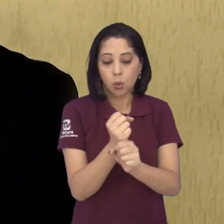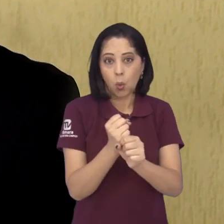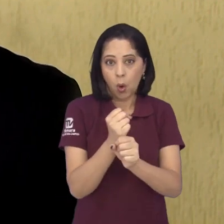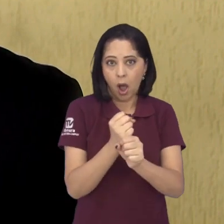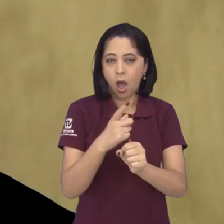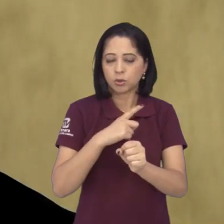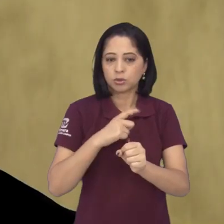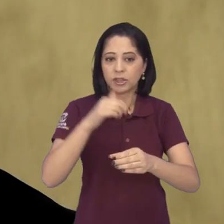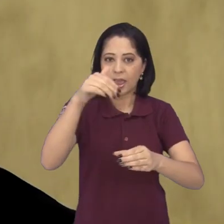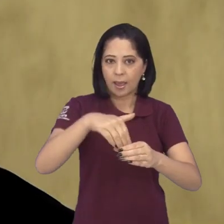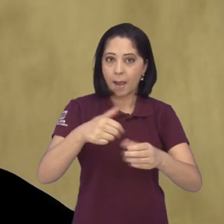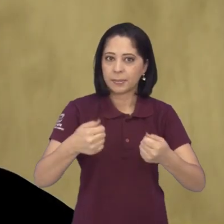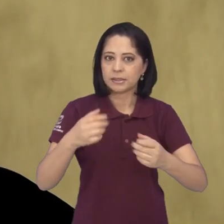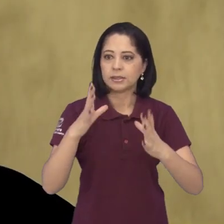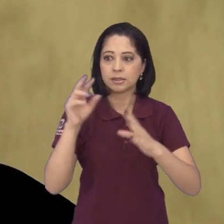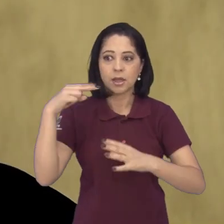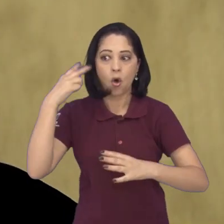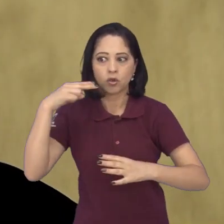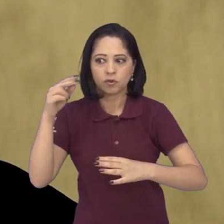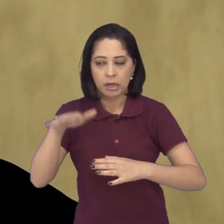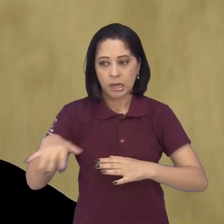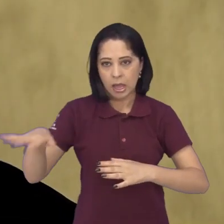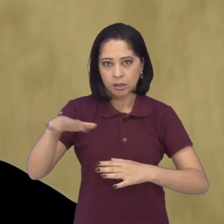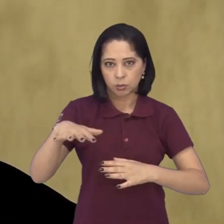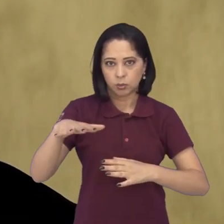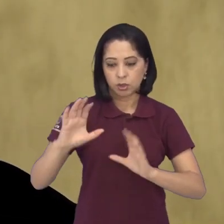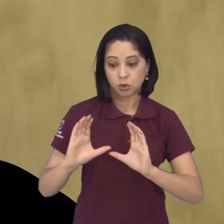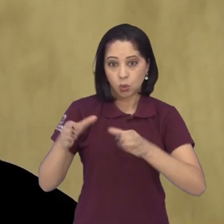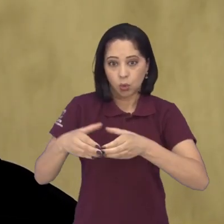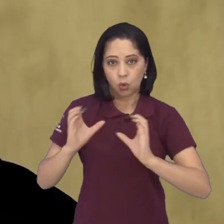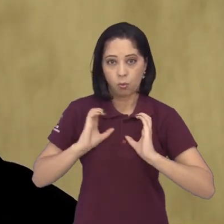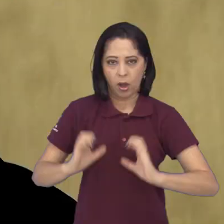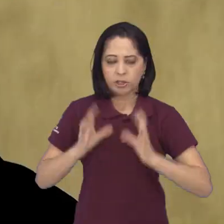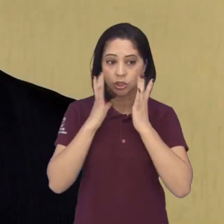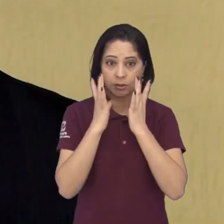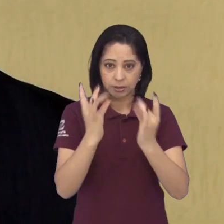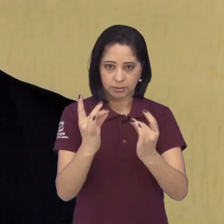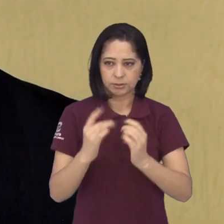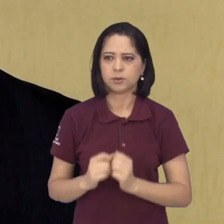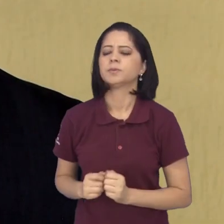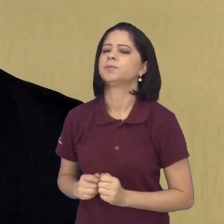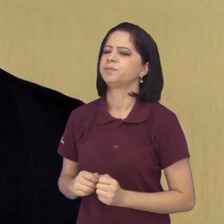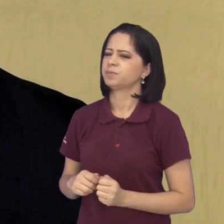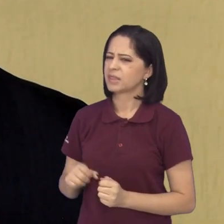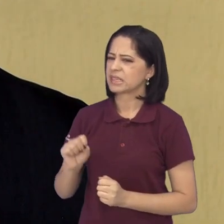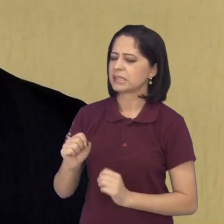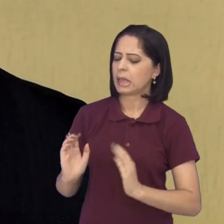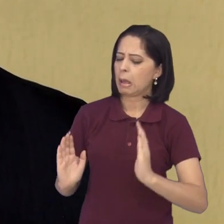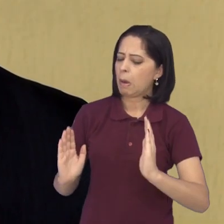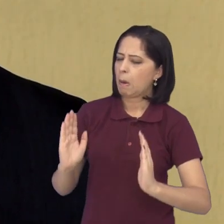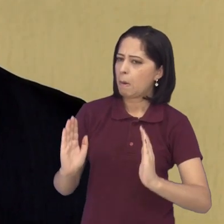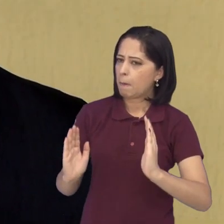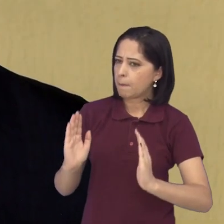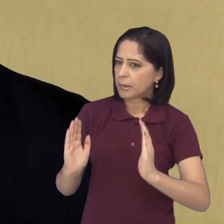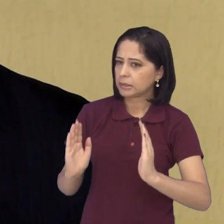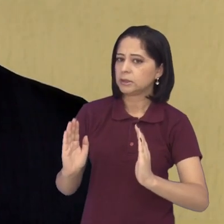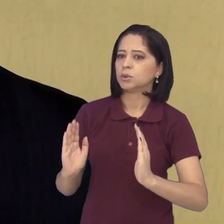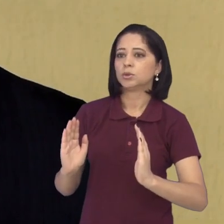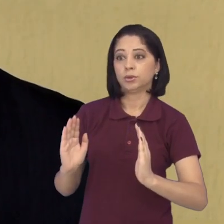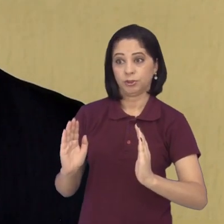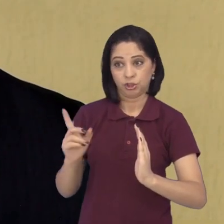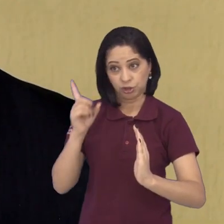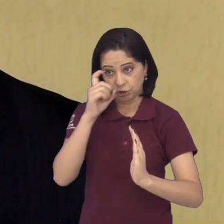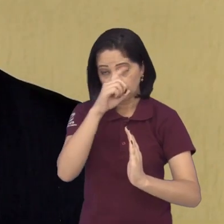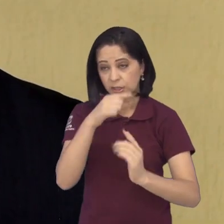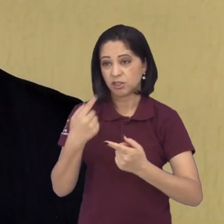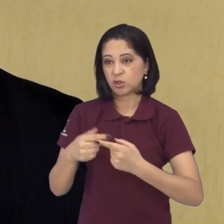ano eleitoral, exige atenção dos parlamentares da Comissão de Ética. Acaba sendo um período mais sensível porque os ânimos